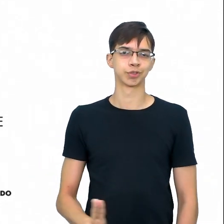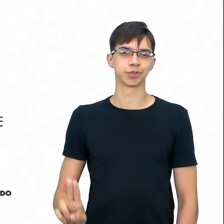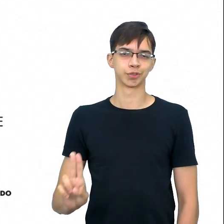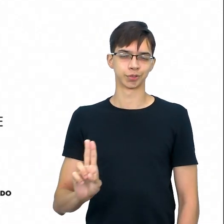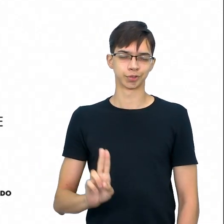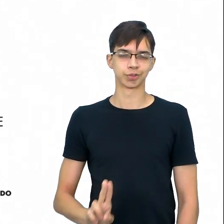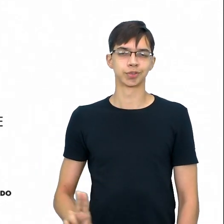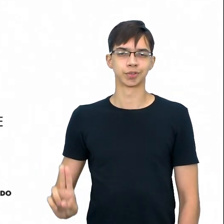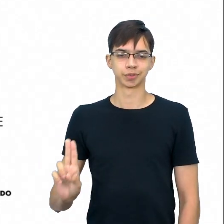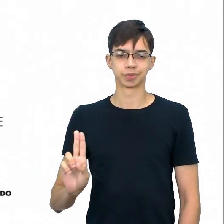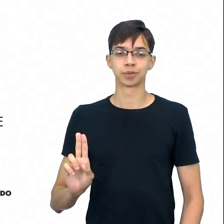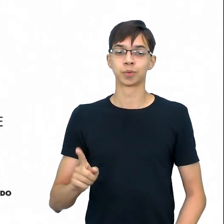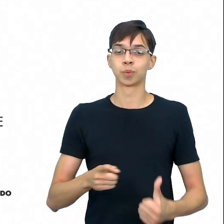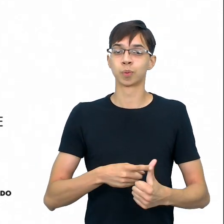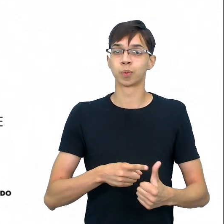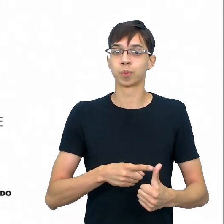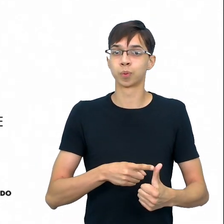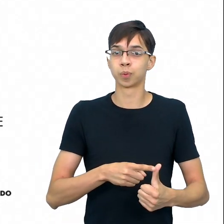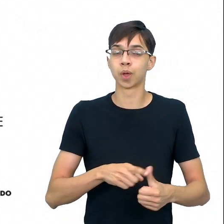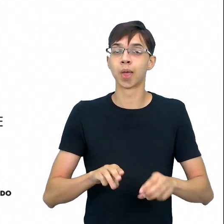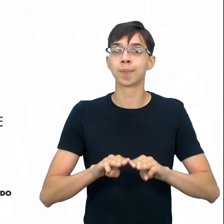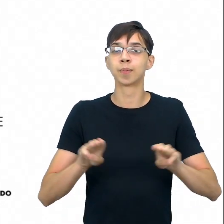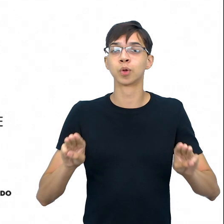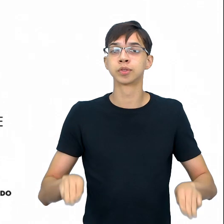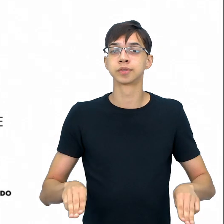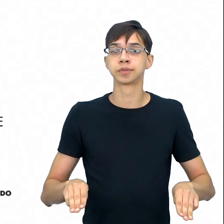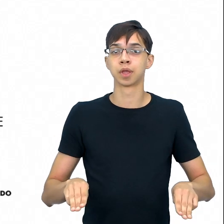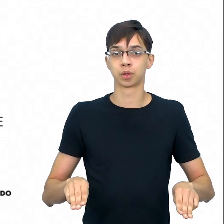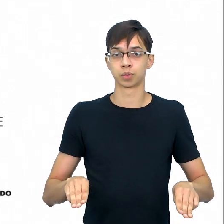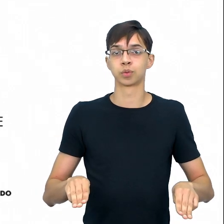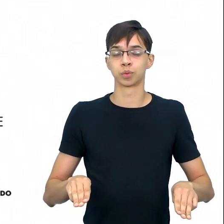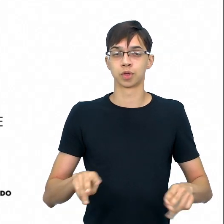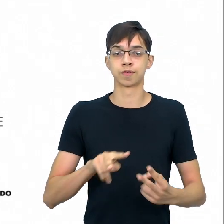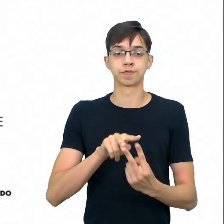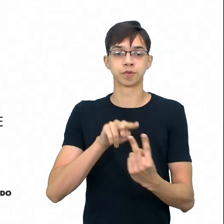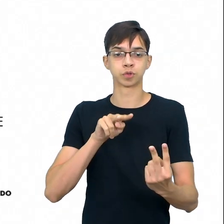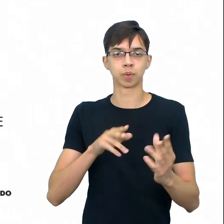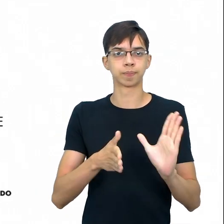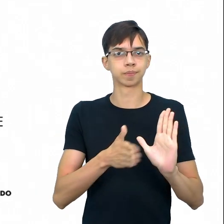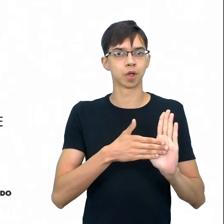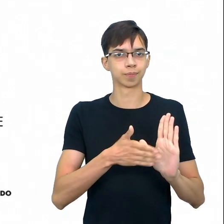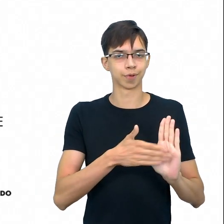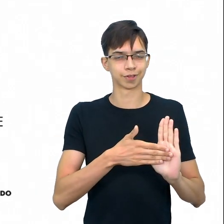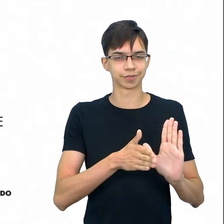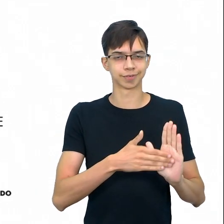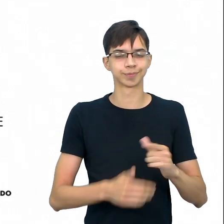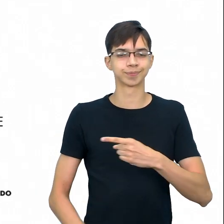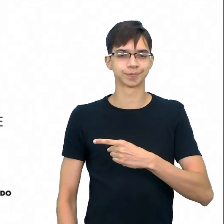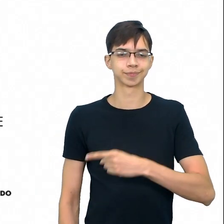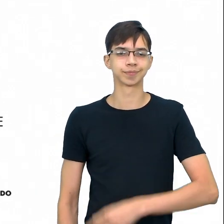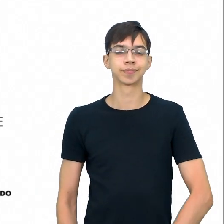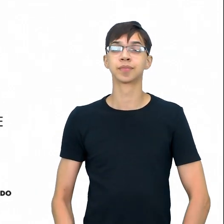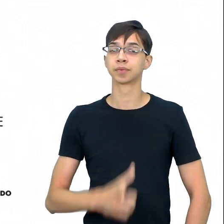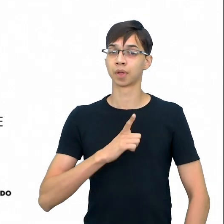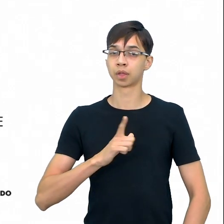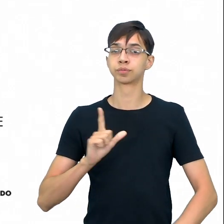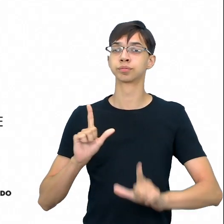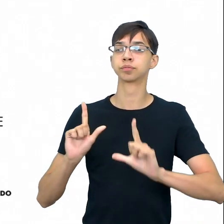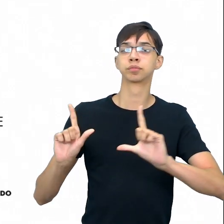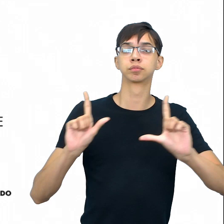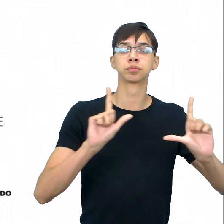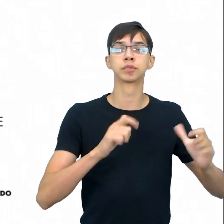é a proposta do Museu Virtual, denominado Em Vivo, né, que conta aí com uma exposição virtual sobre a